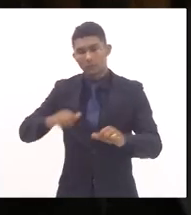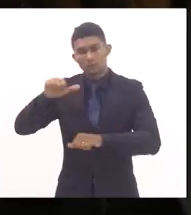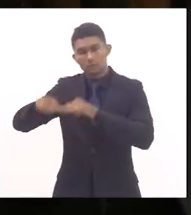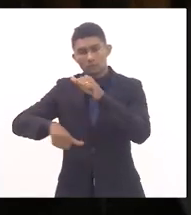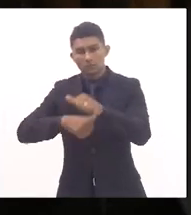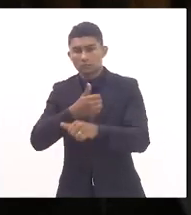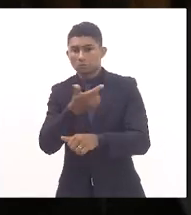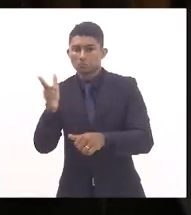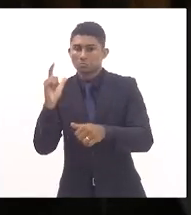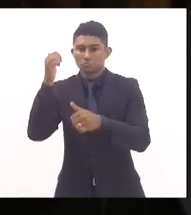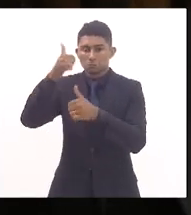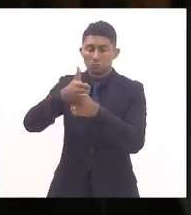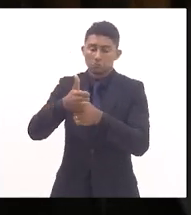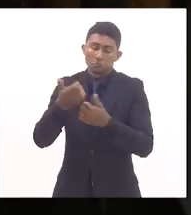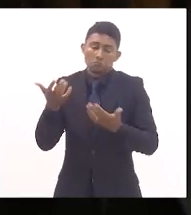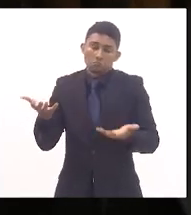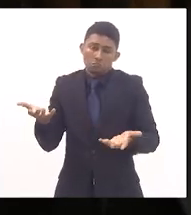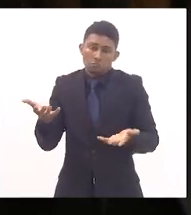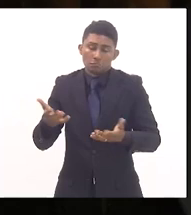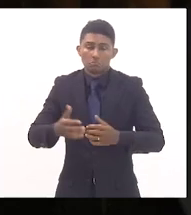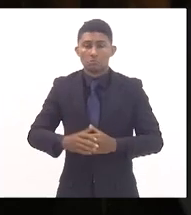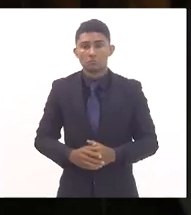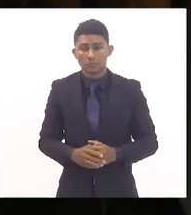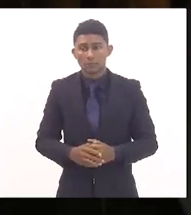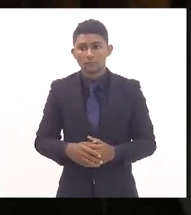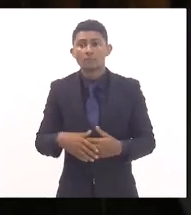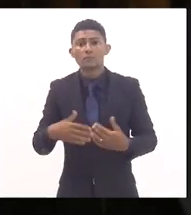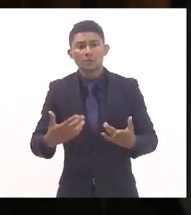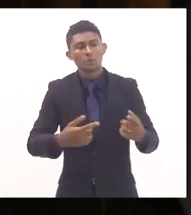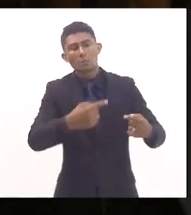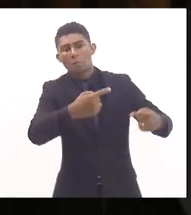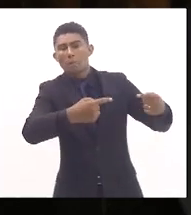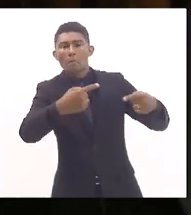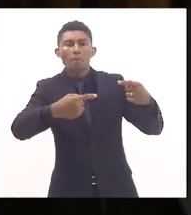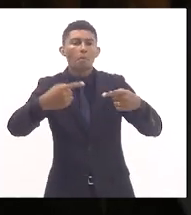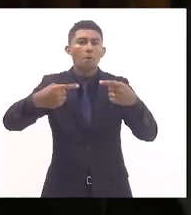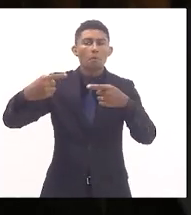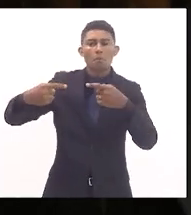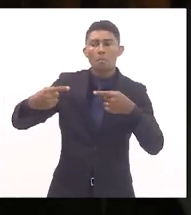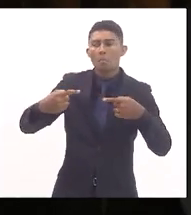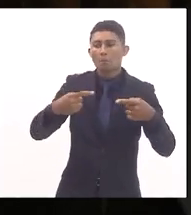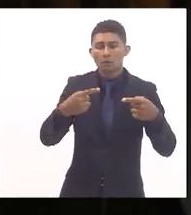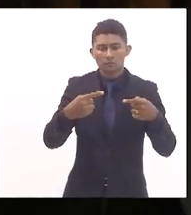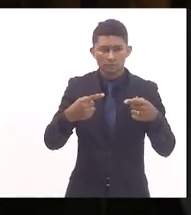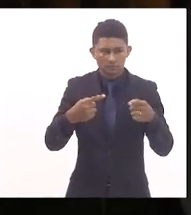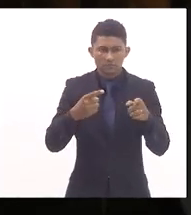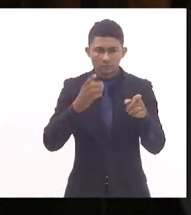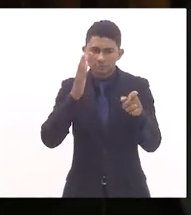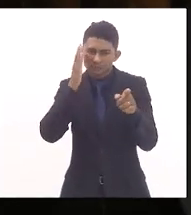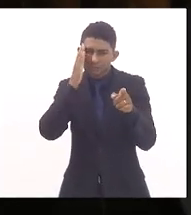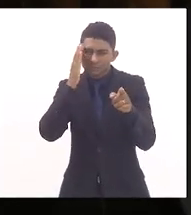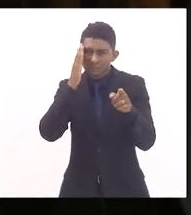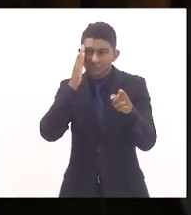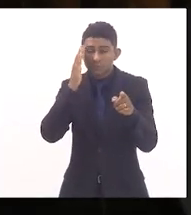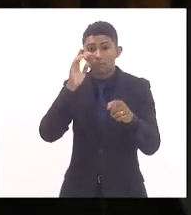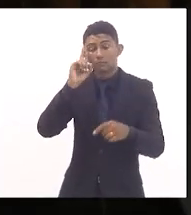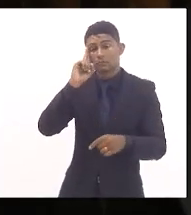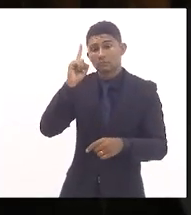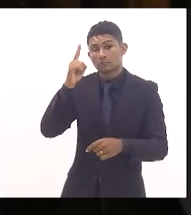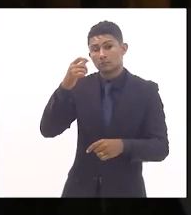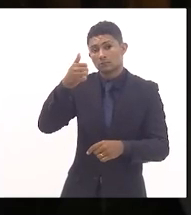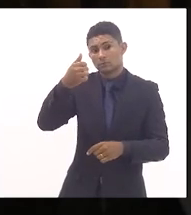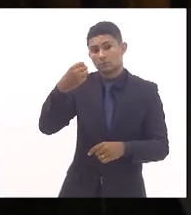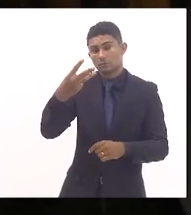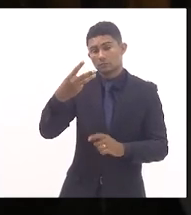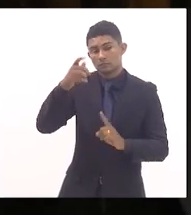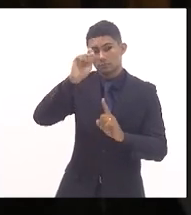bom e tudo isso sendo discutido na folgadinho e também sabe vossa excelência que dia Treze